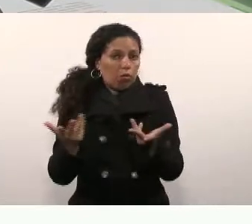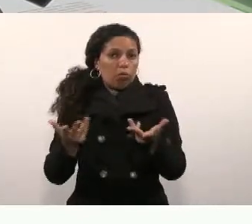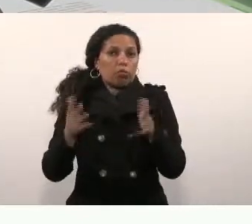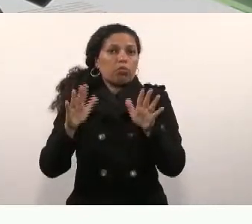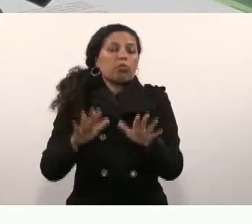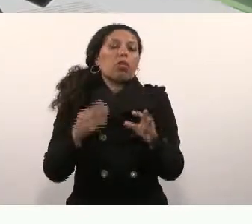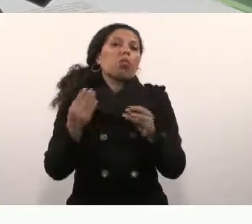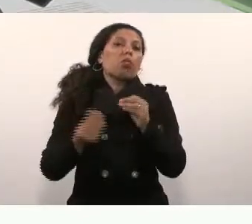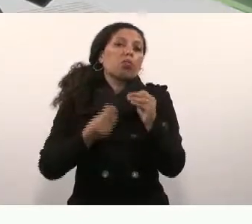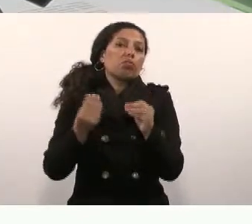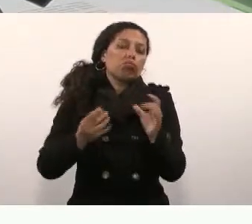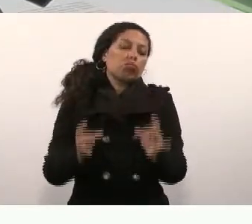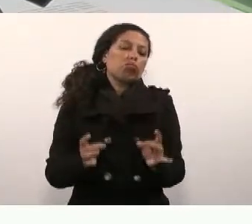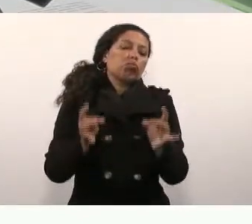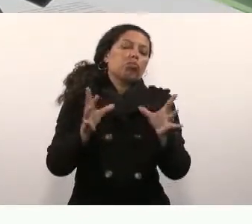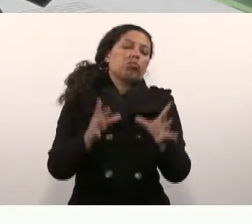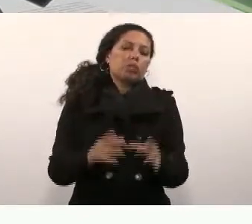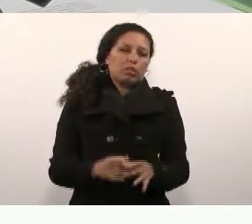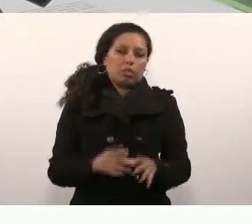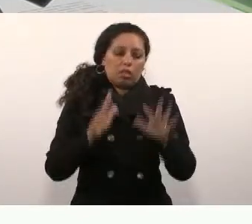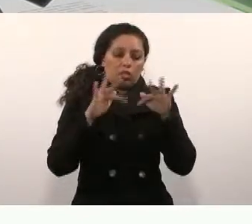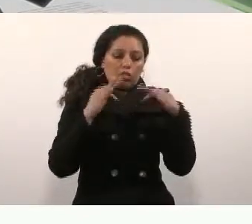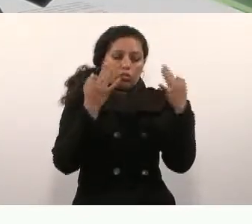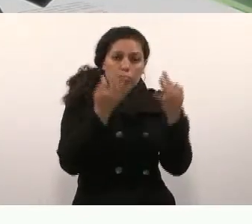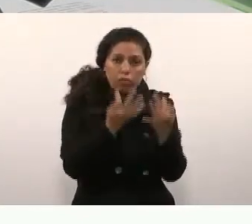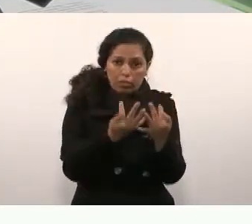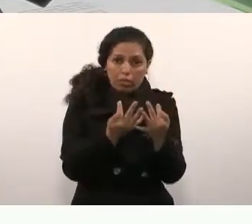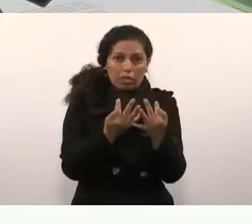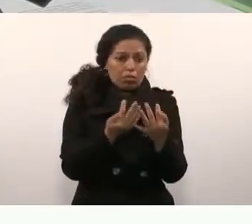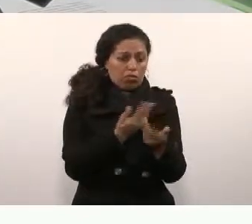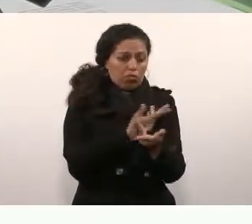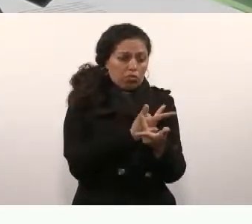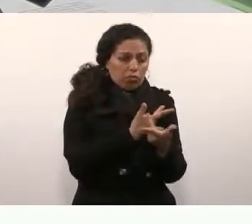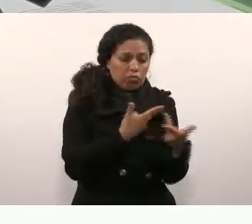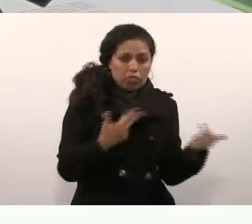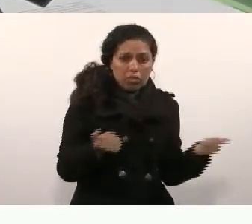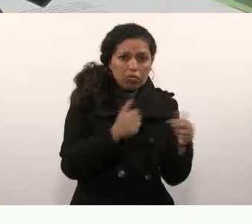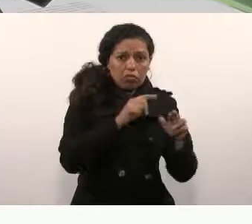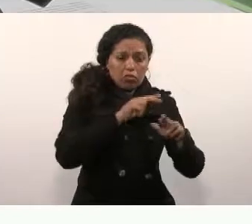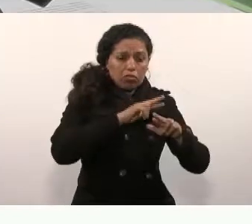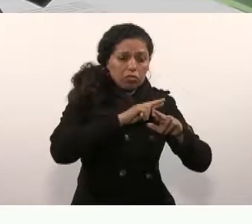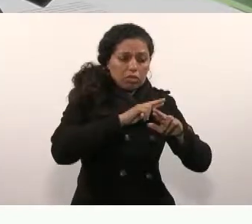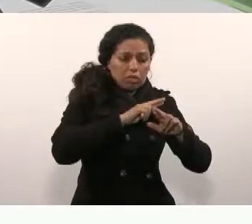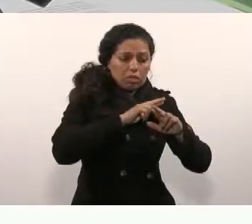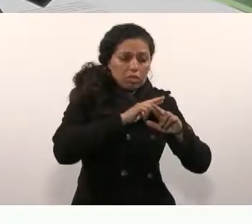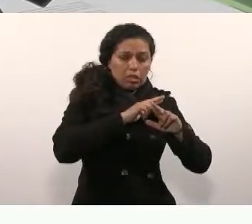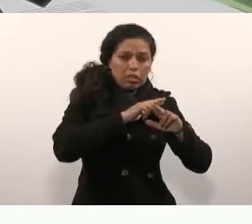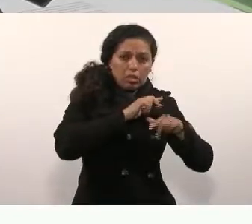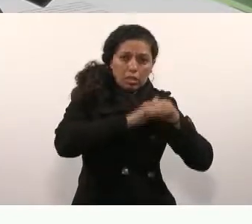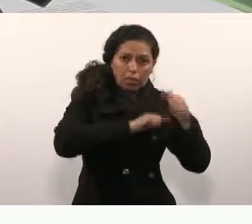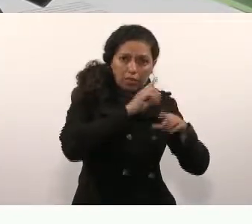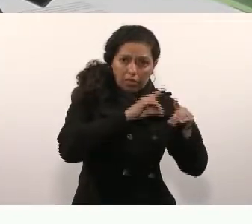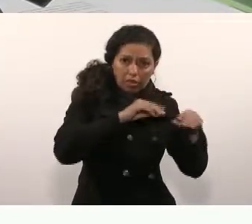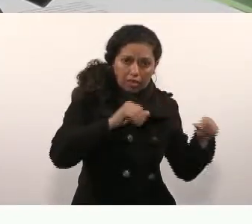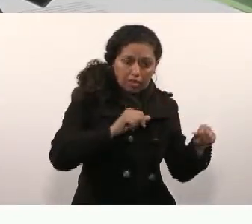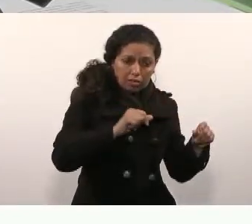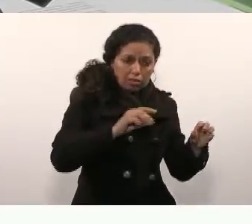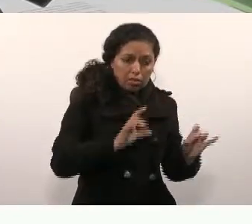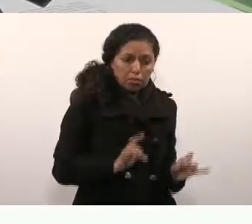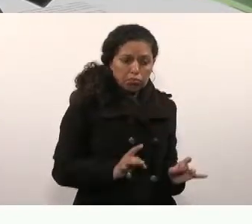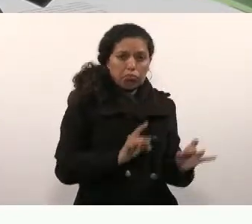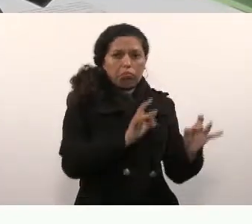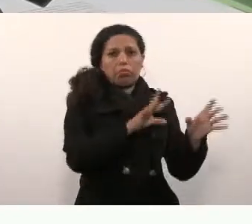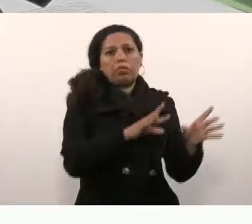ser destinado às famílias que foram dali expulsas. Houve um processo de reassentamento dessas